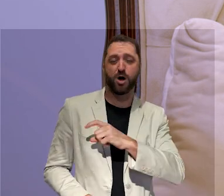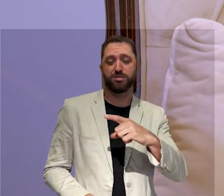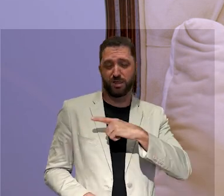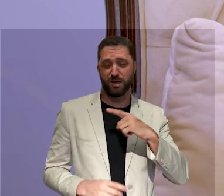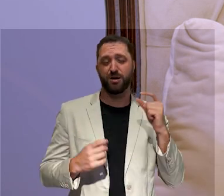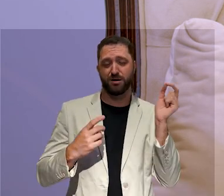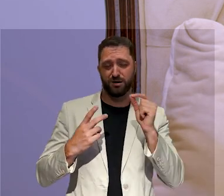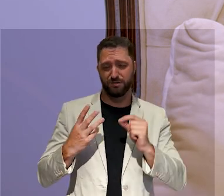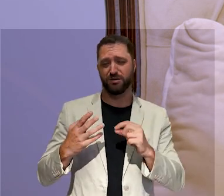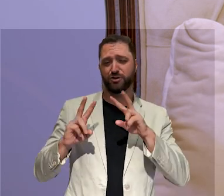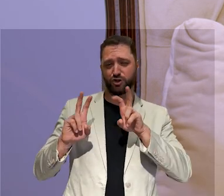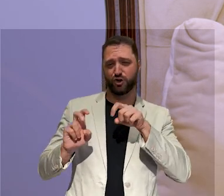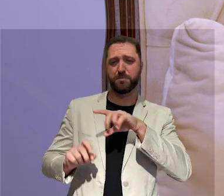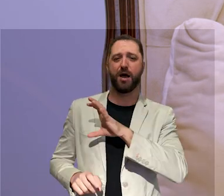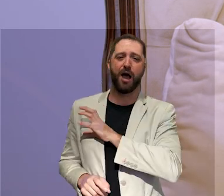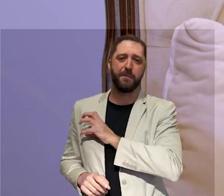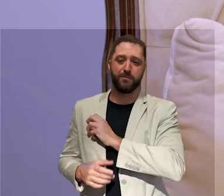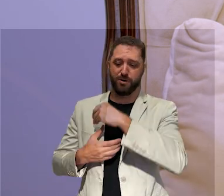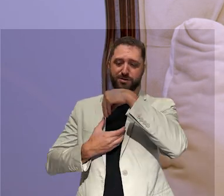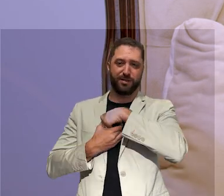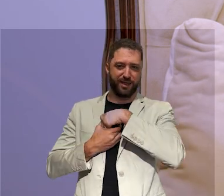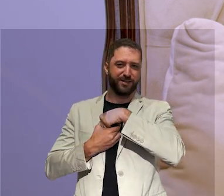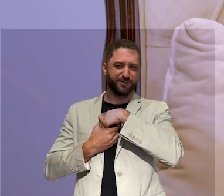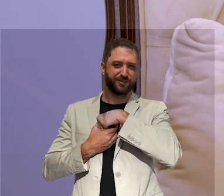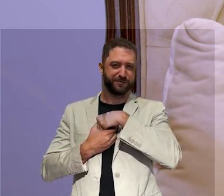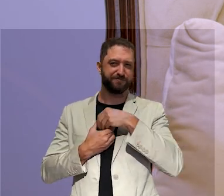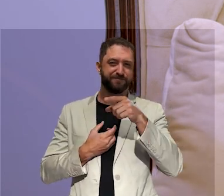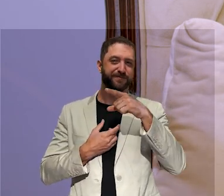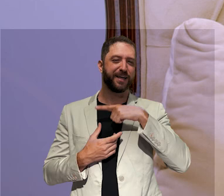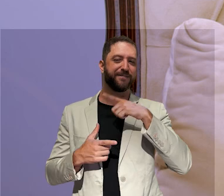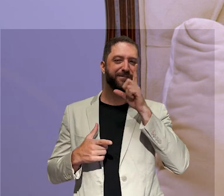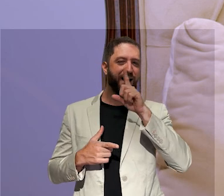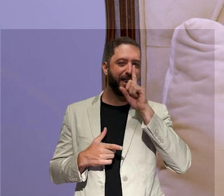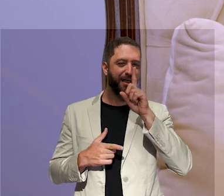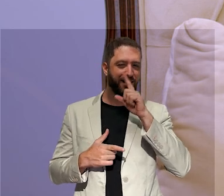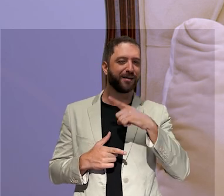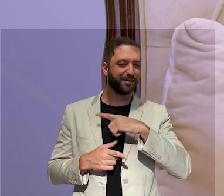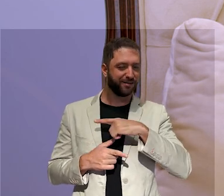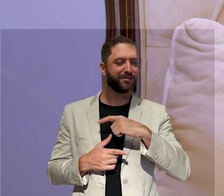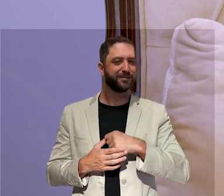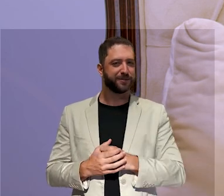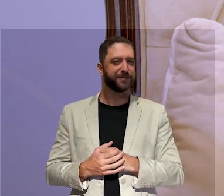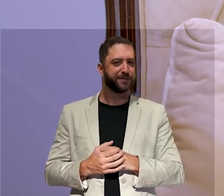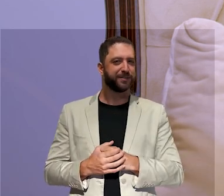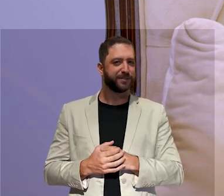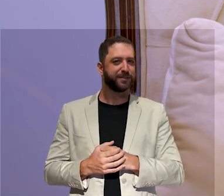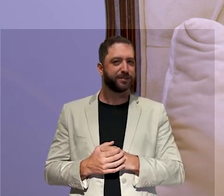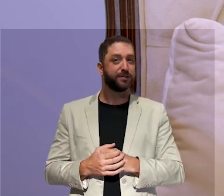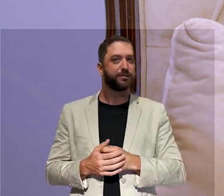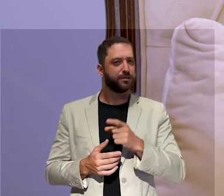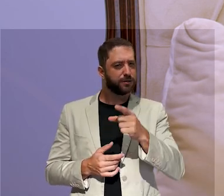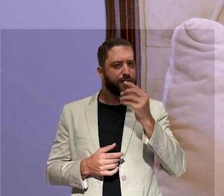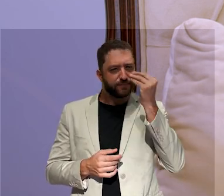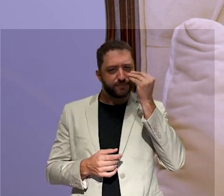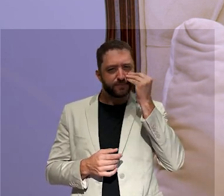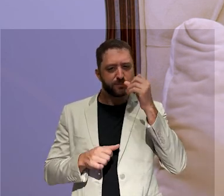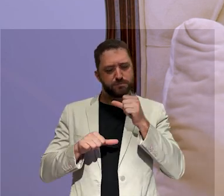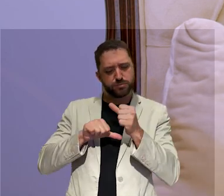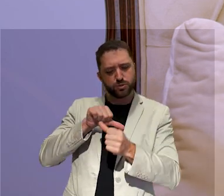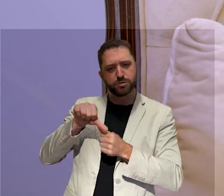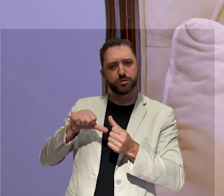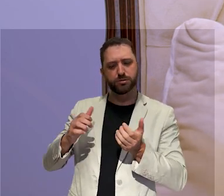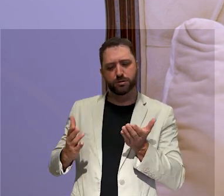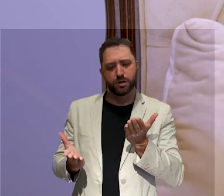tem muitas coisas sobre amor incondicional que dentro de você está distorcido.